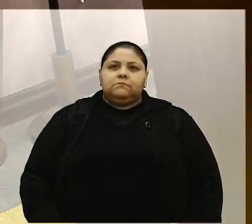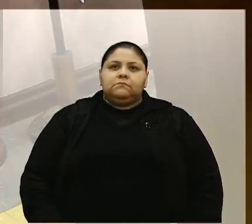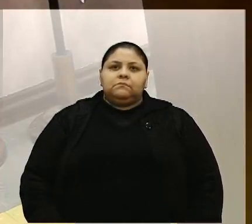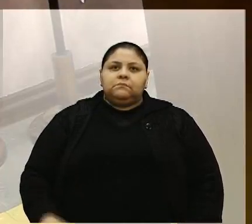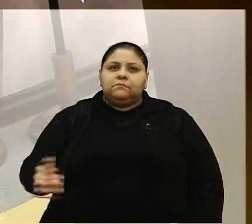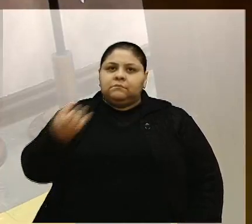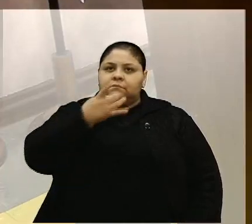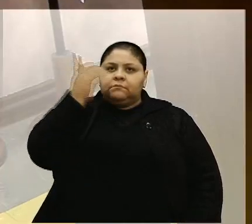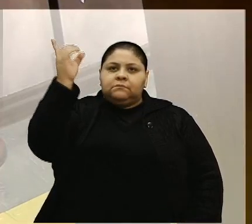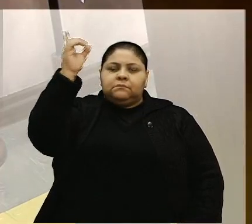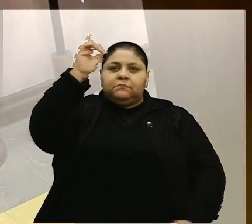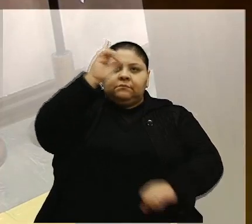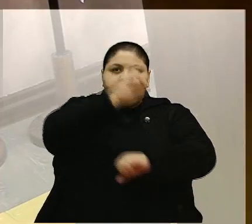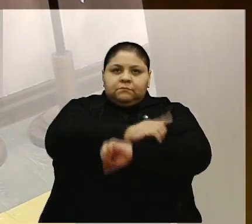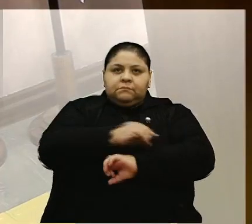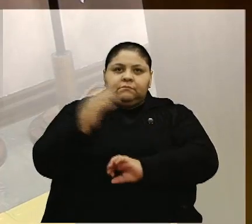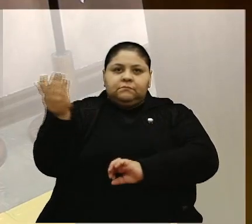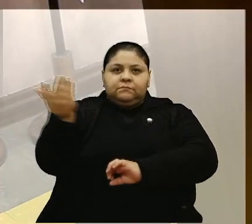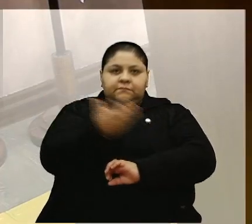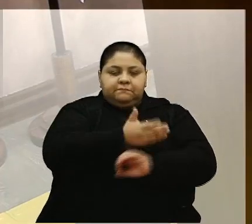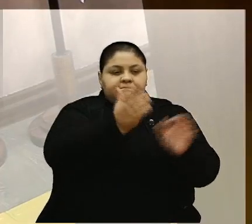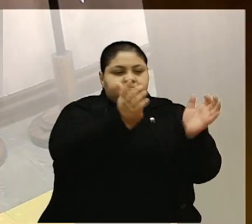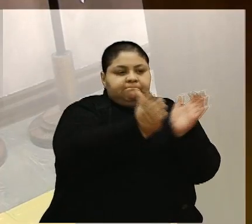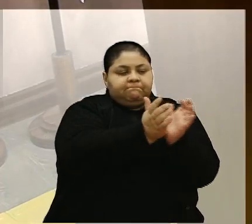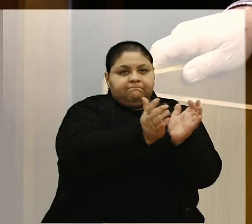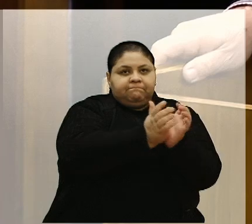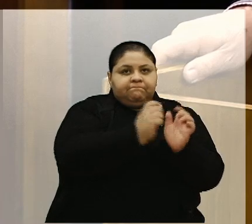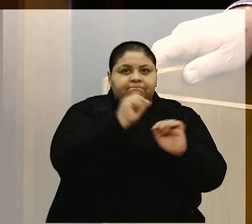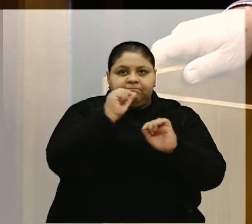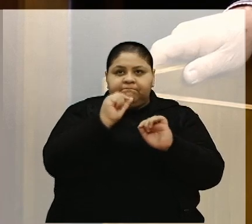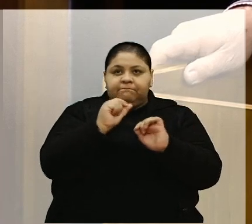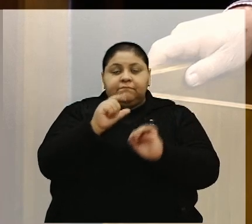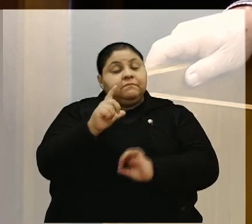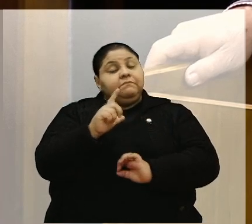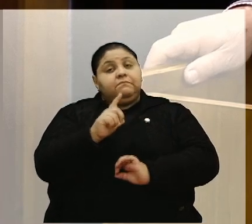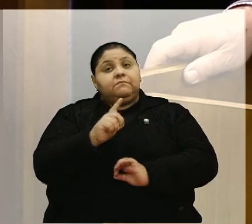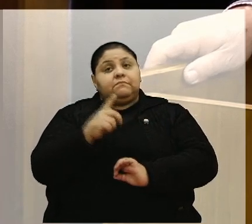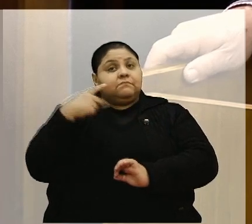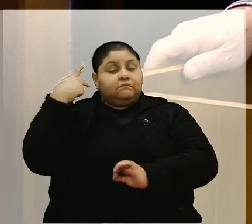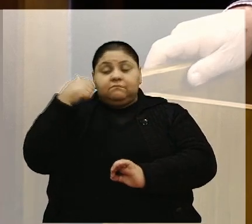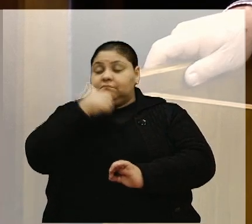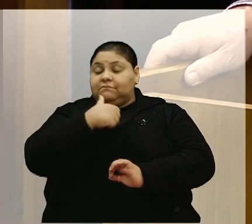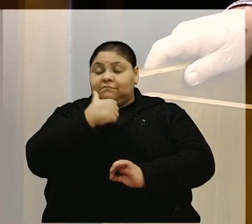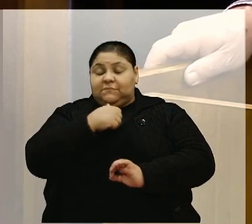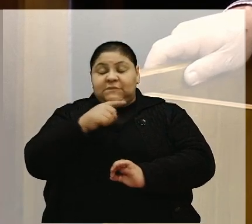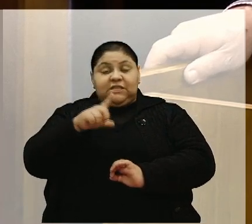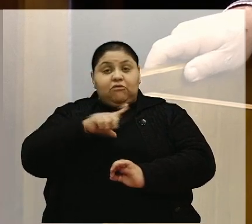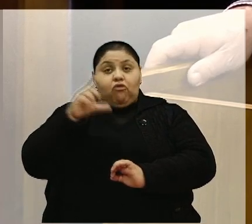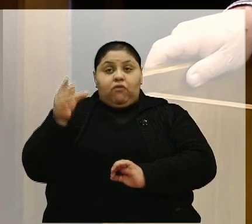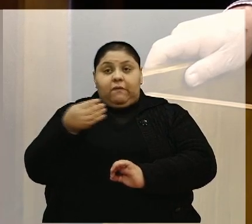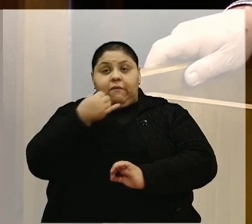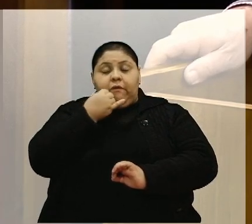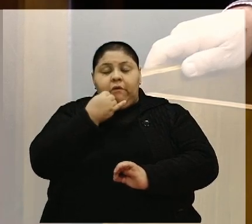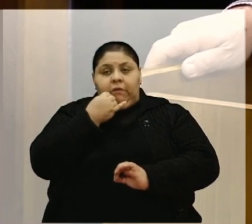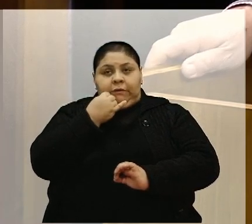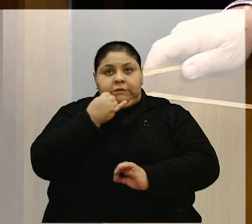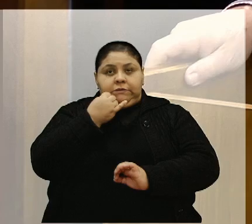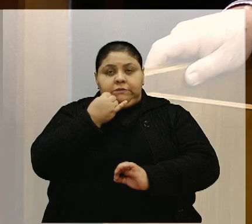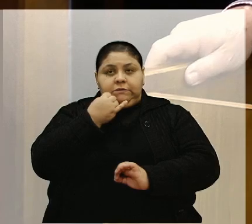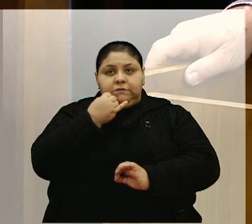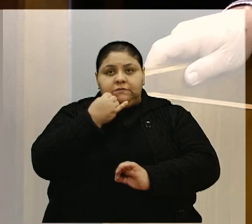Bom dia, colegas vereadores, aqueles que não tive, e vereadoras que não tive oportunidade ainda